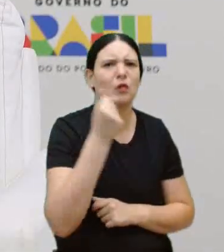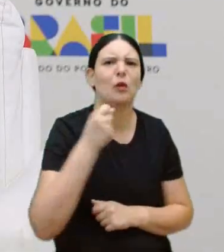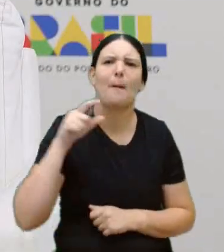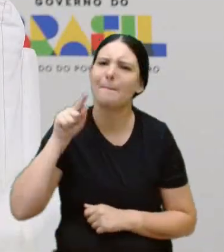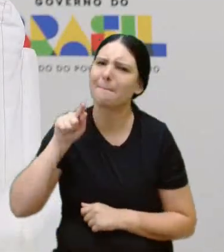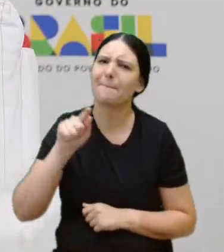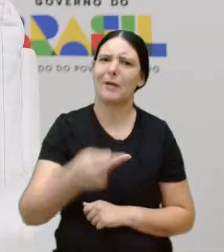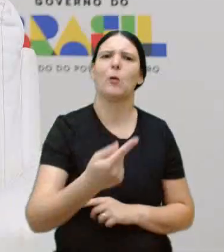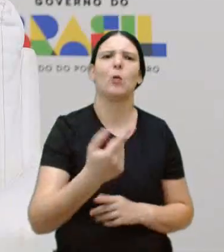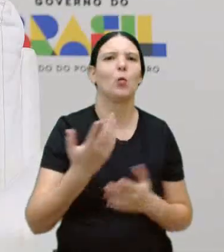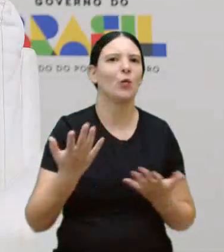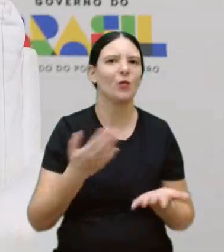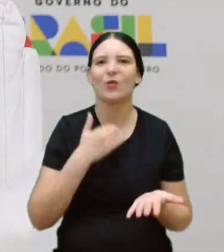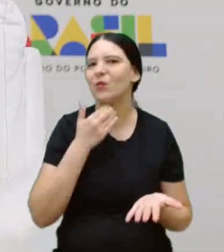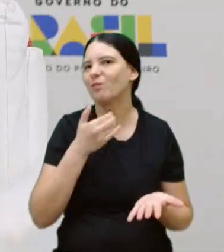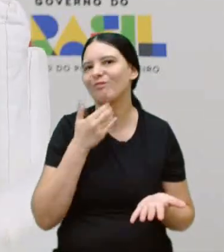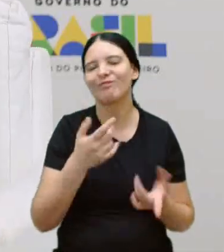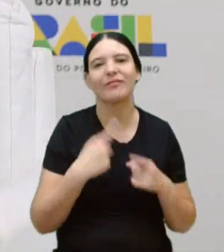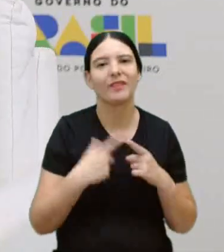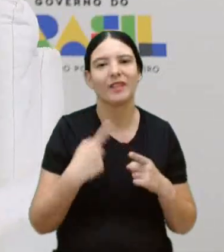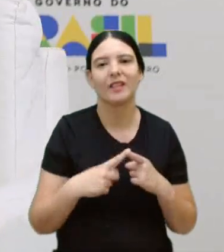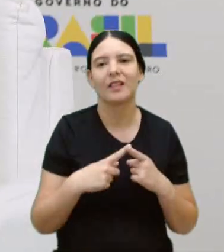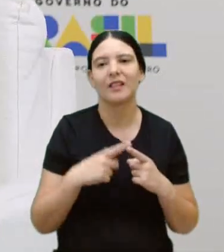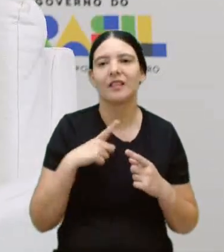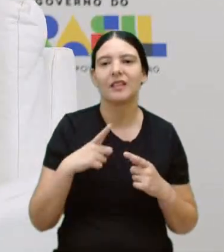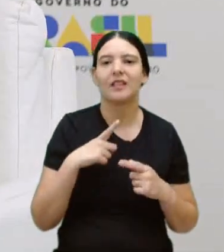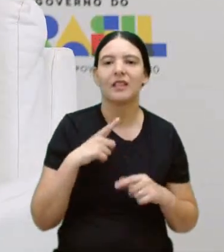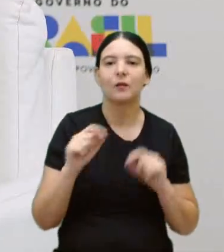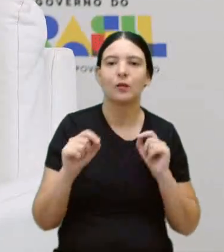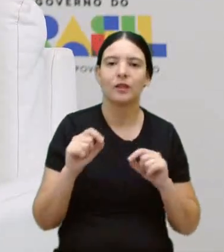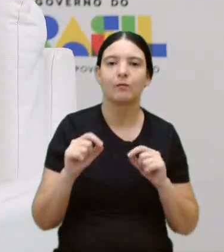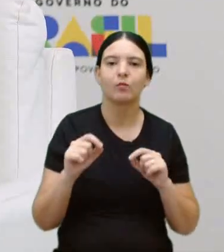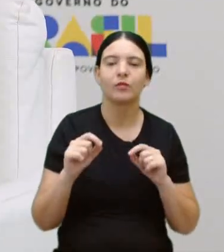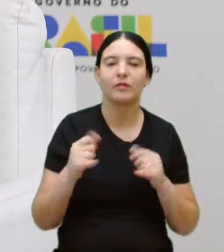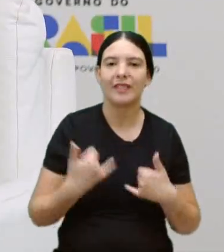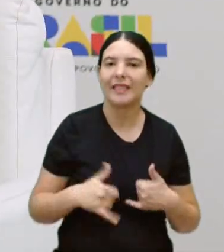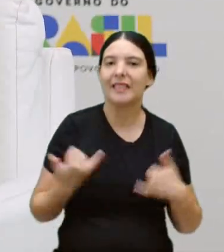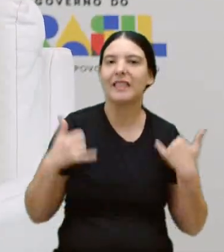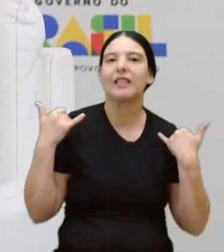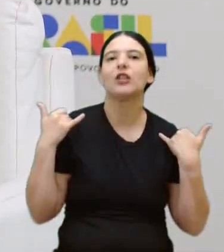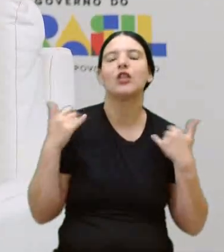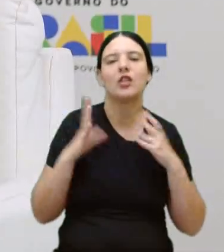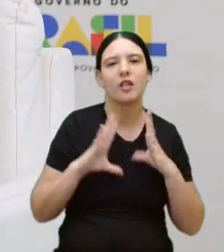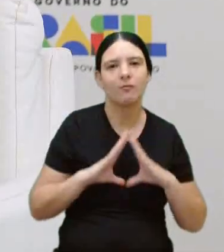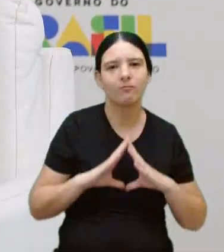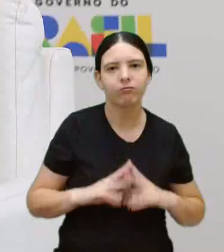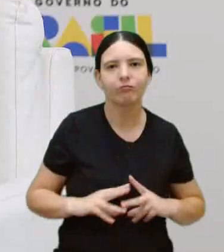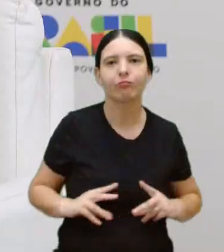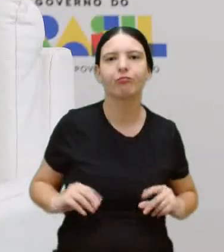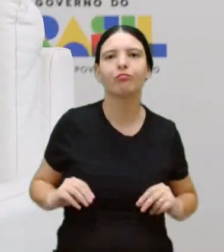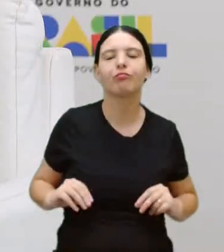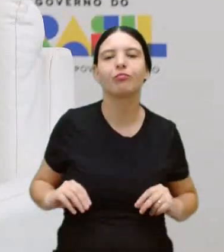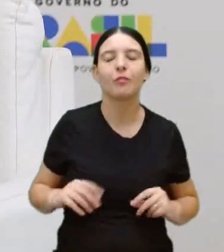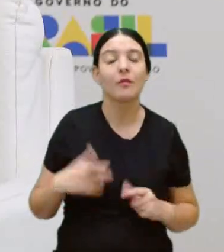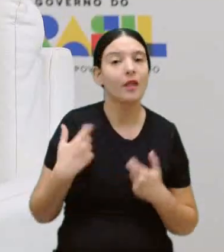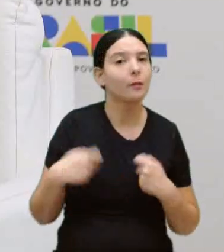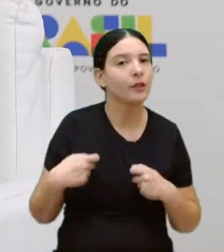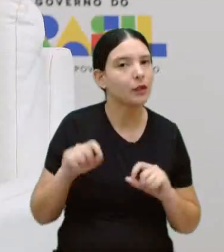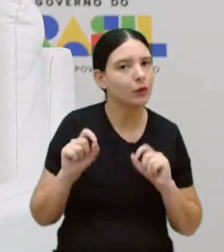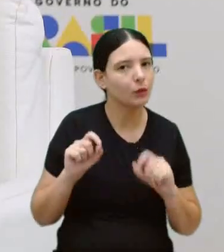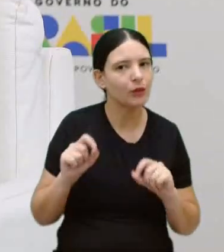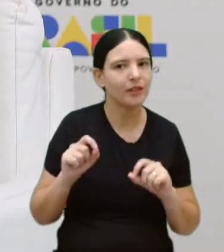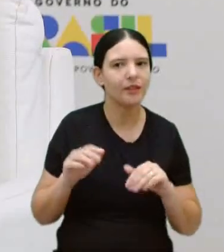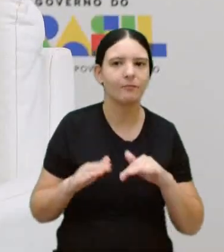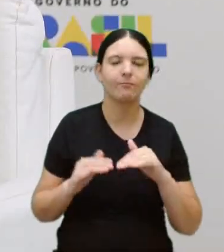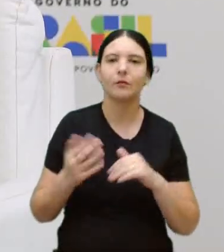quê? Criar um esvaziamento de energia afetiva. Eu preciso ser nutrido